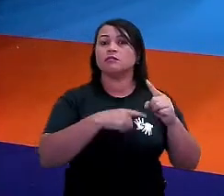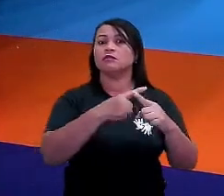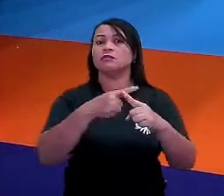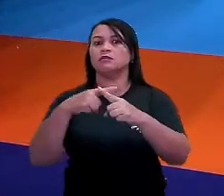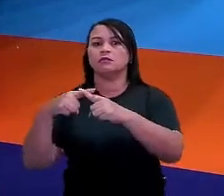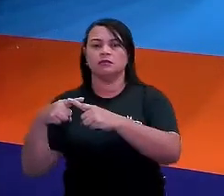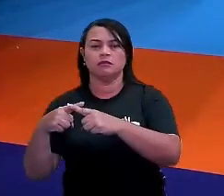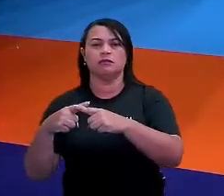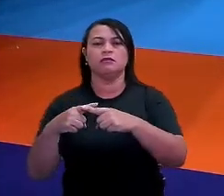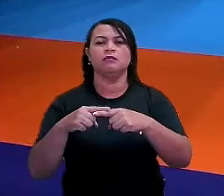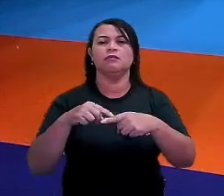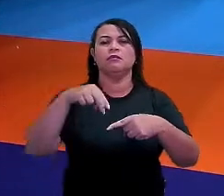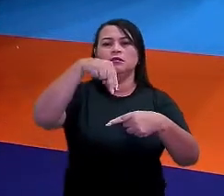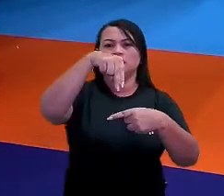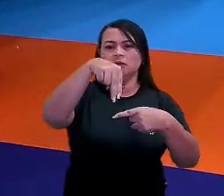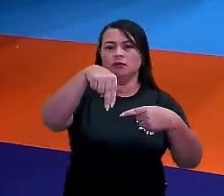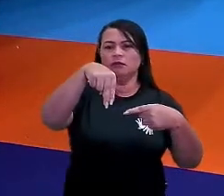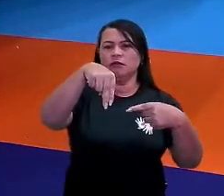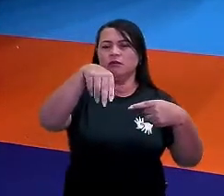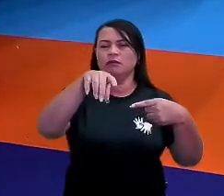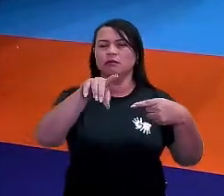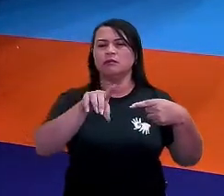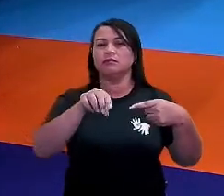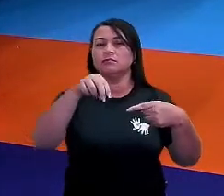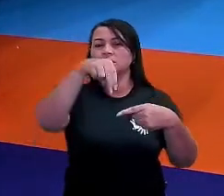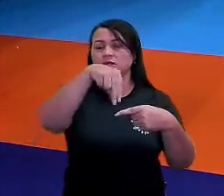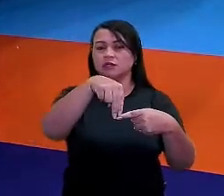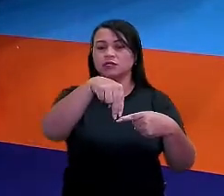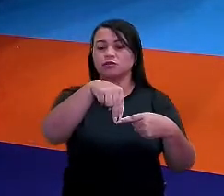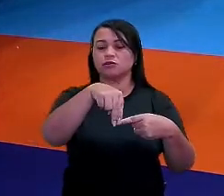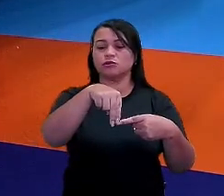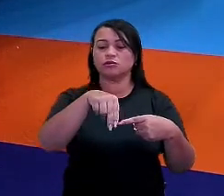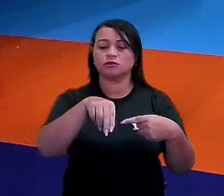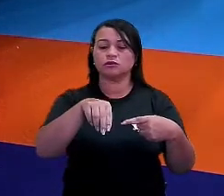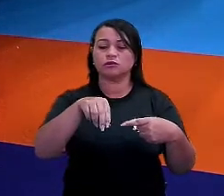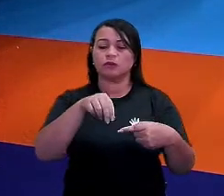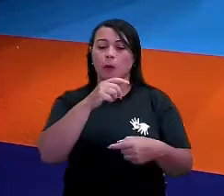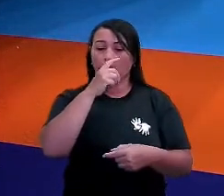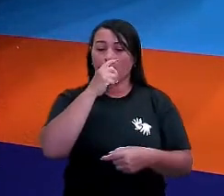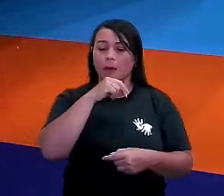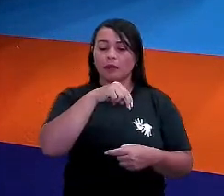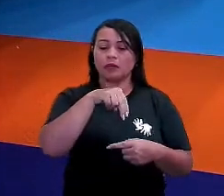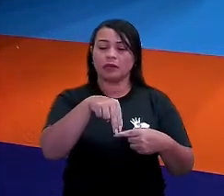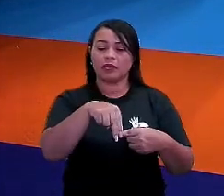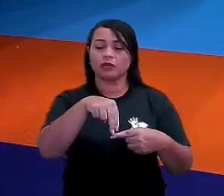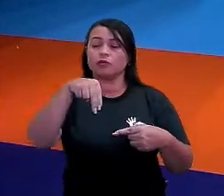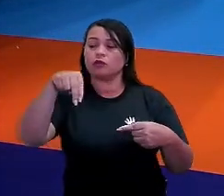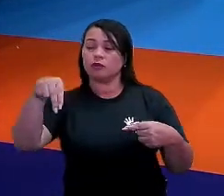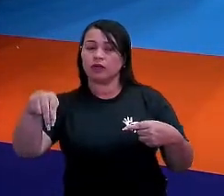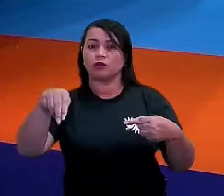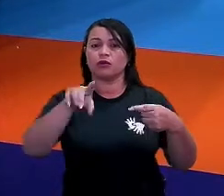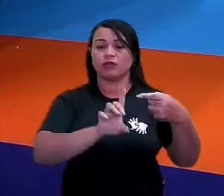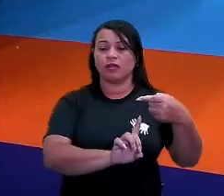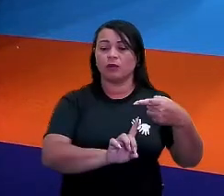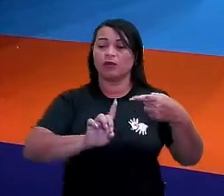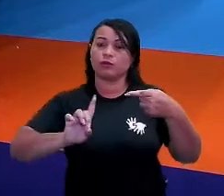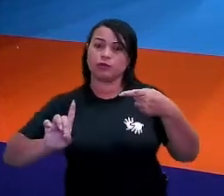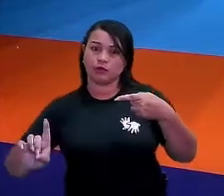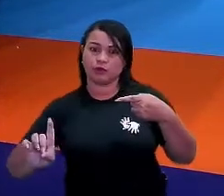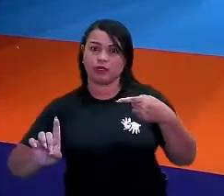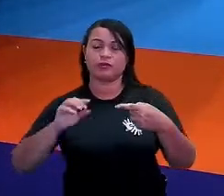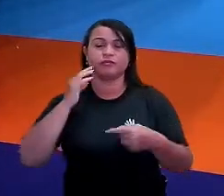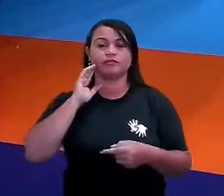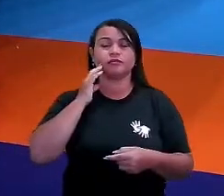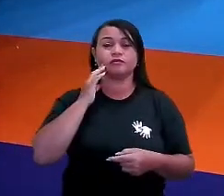multiplicar numerador com numerador. E, em seguida, denominador com denominador.